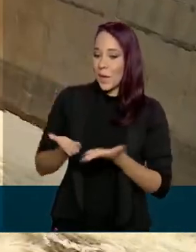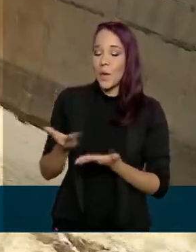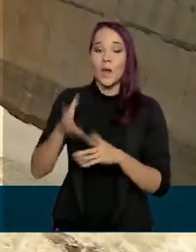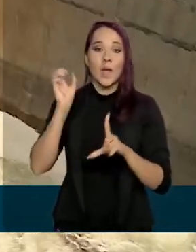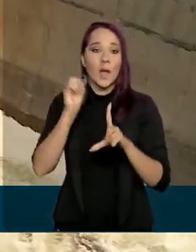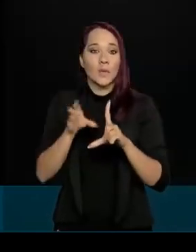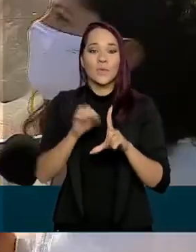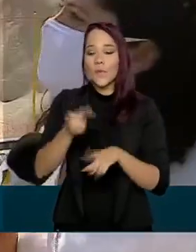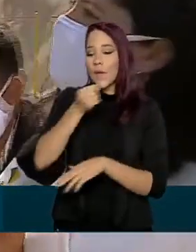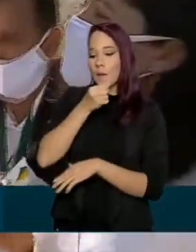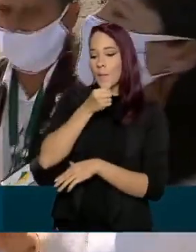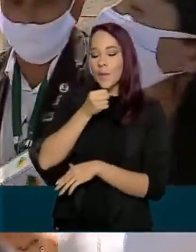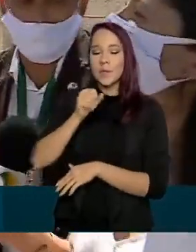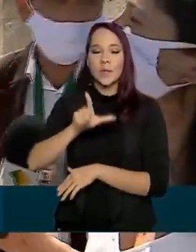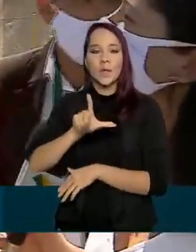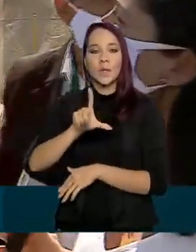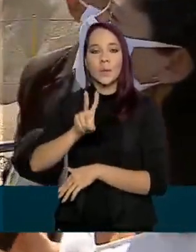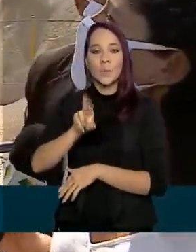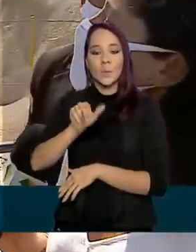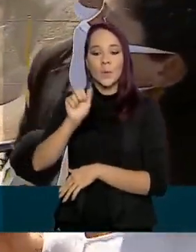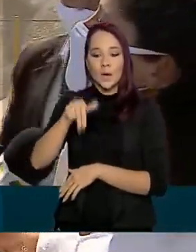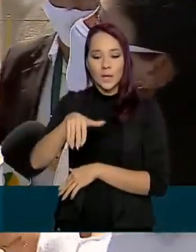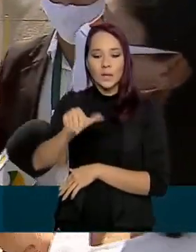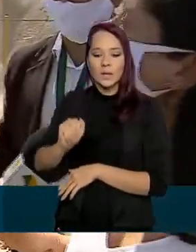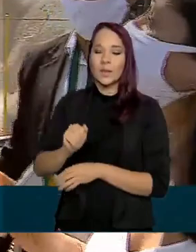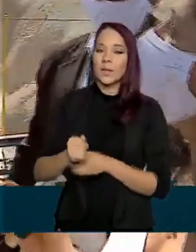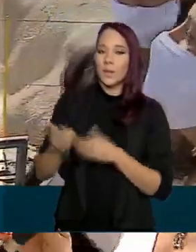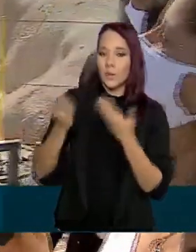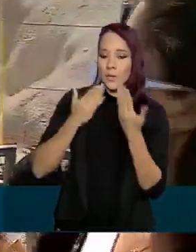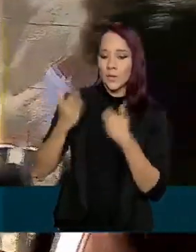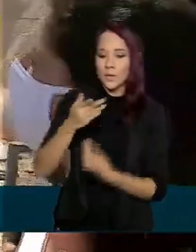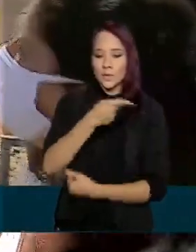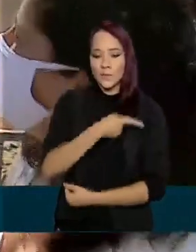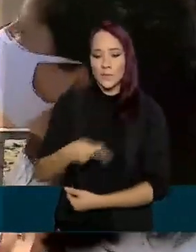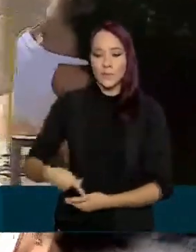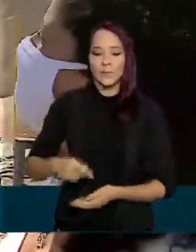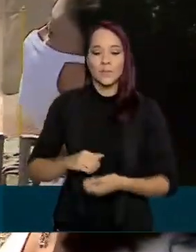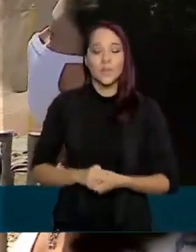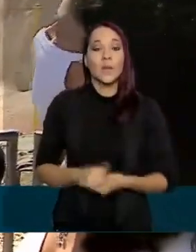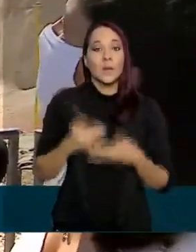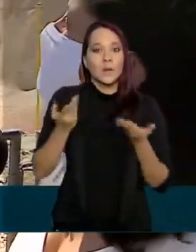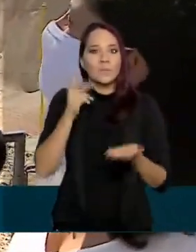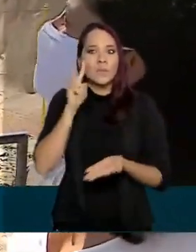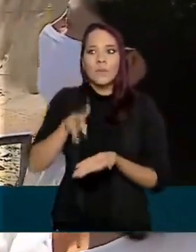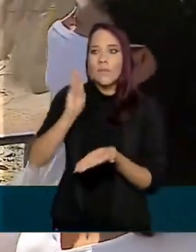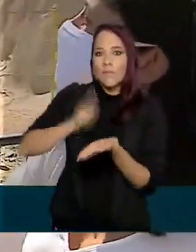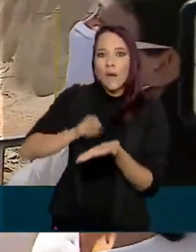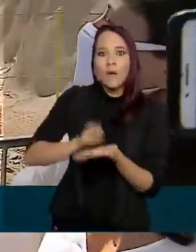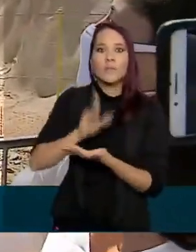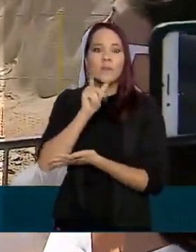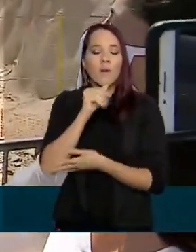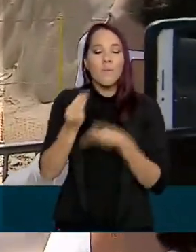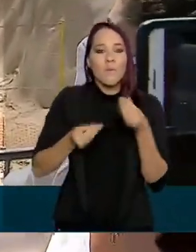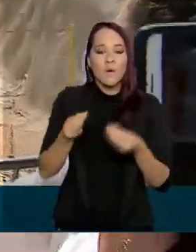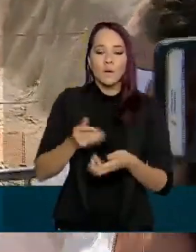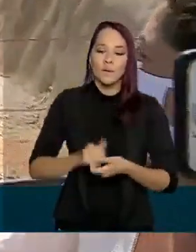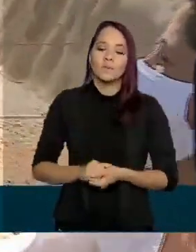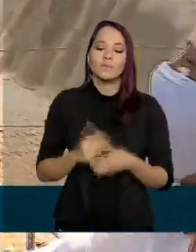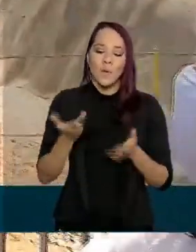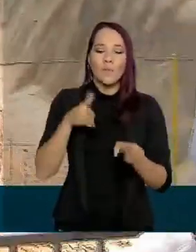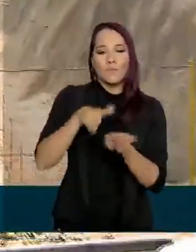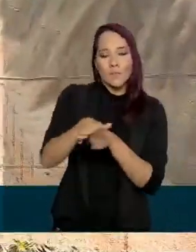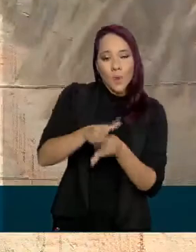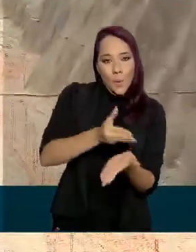ao vivo a repórter luana karen que conversa com o presidente da república de uma erros quanto tempo a falta de água escassez de água por